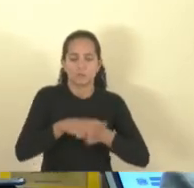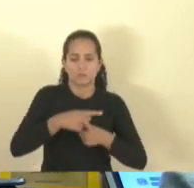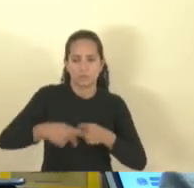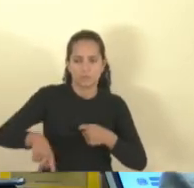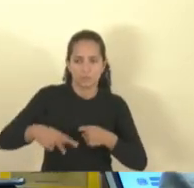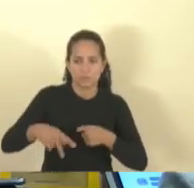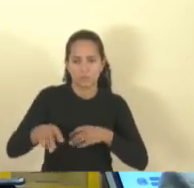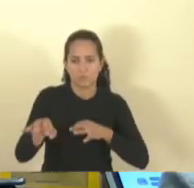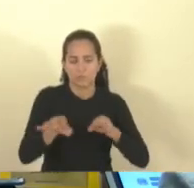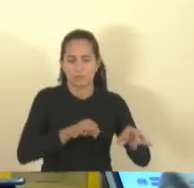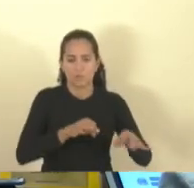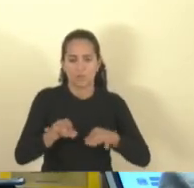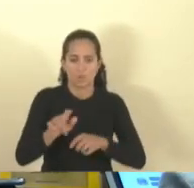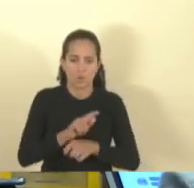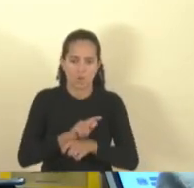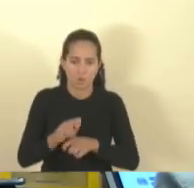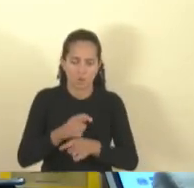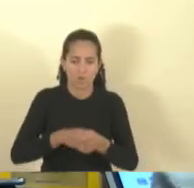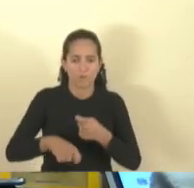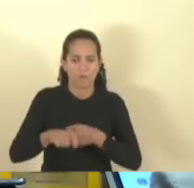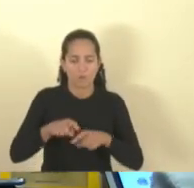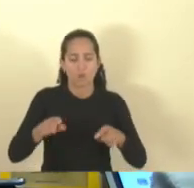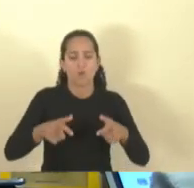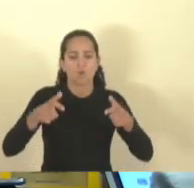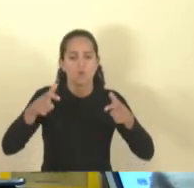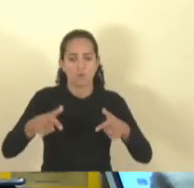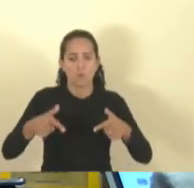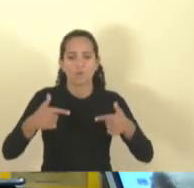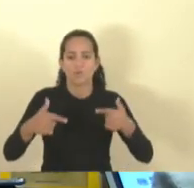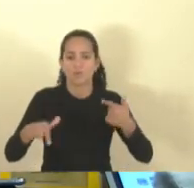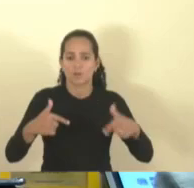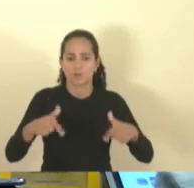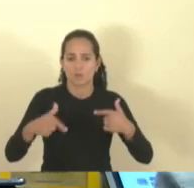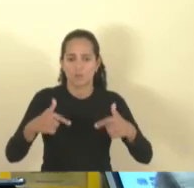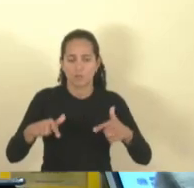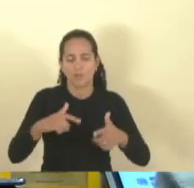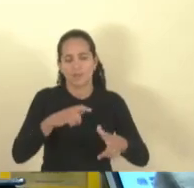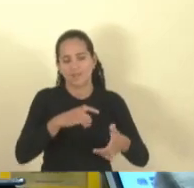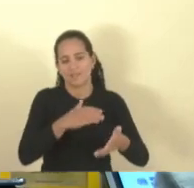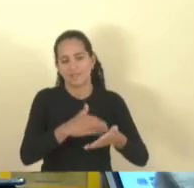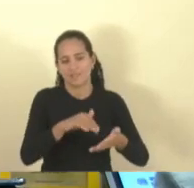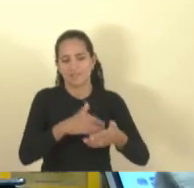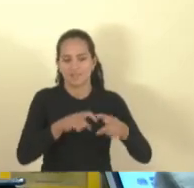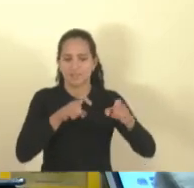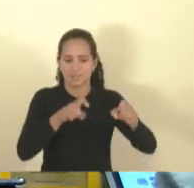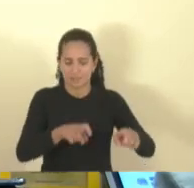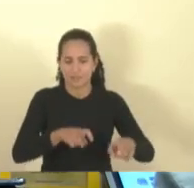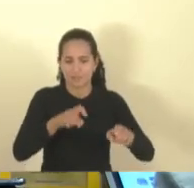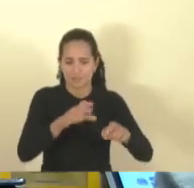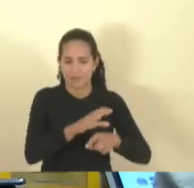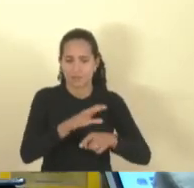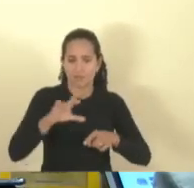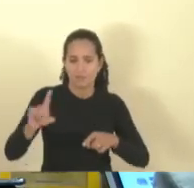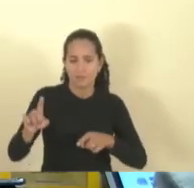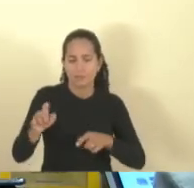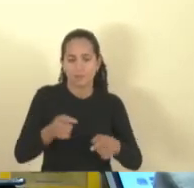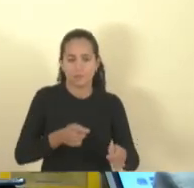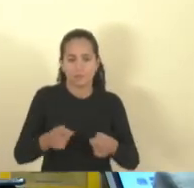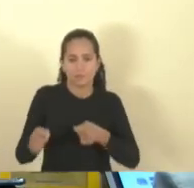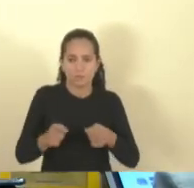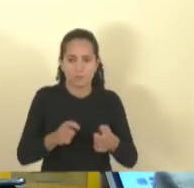Governamental. Atualmente alocado na Secretaria da Fazenda, atuando como coordenador da Unidade de Governança